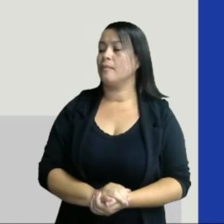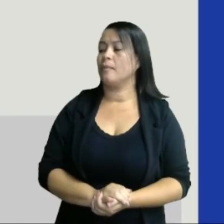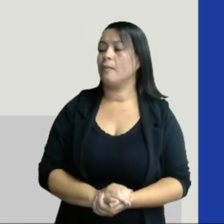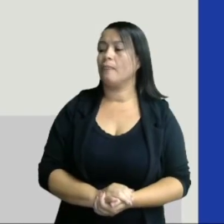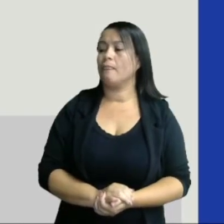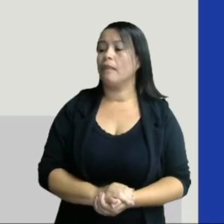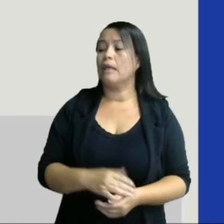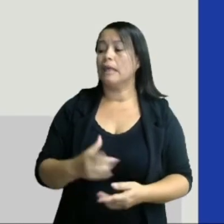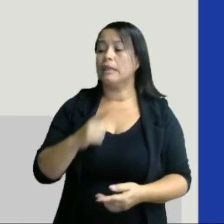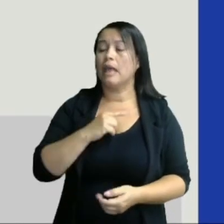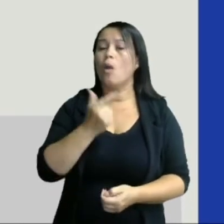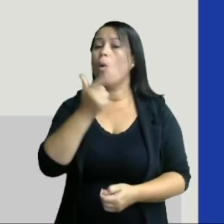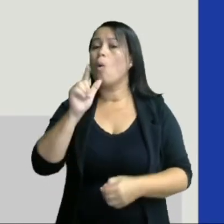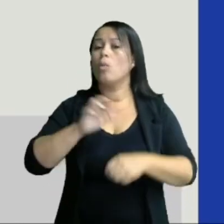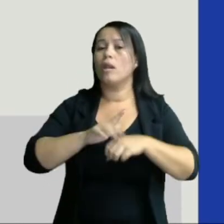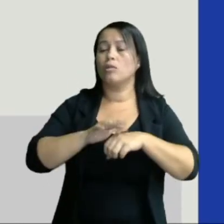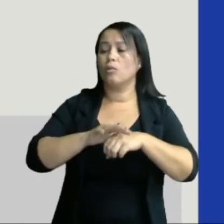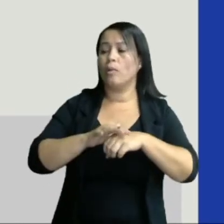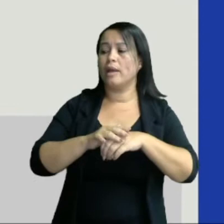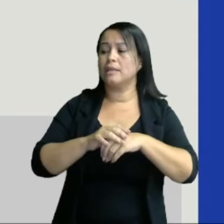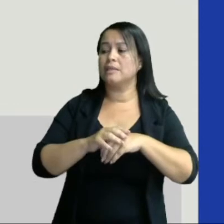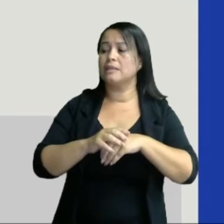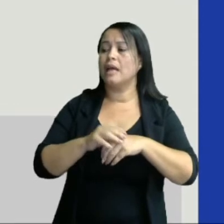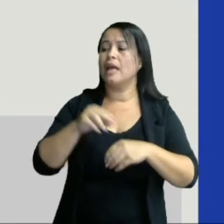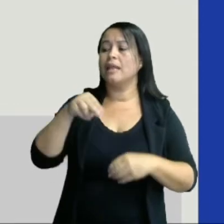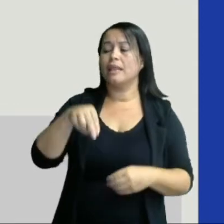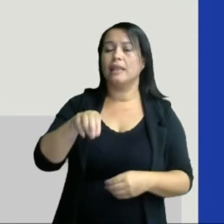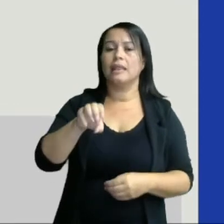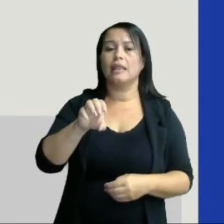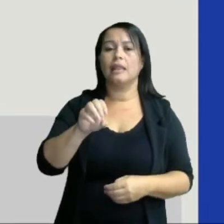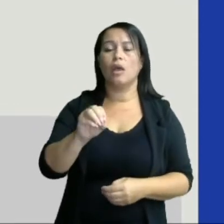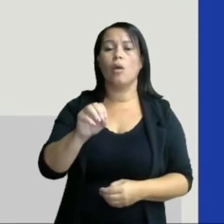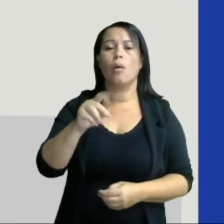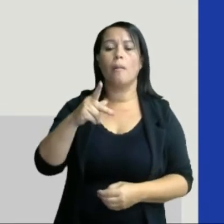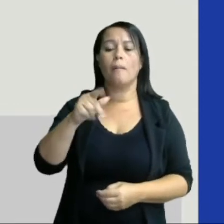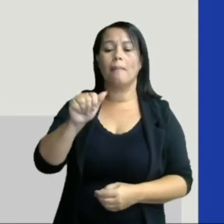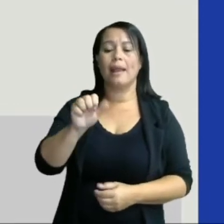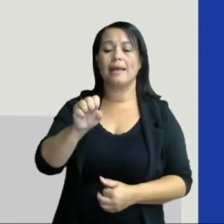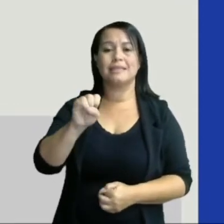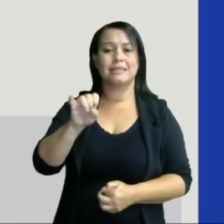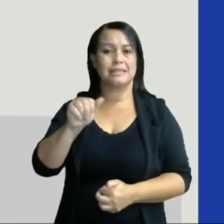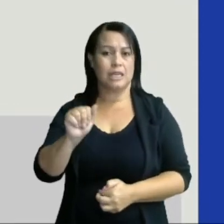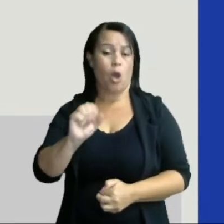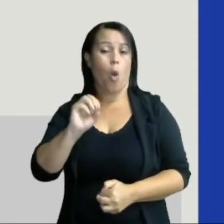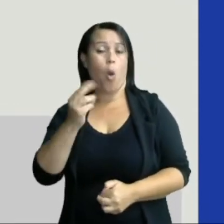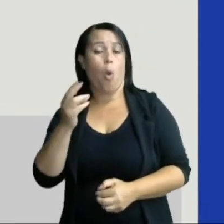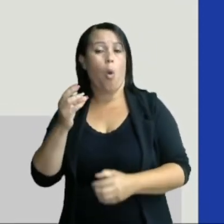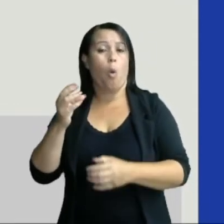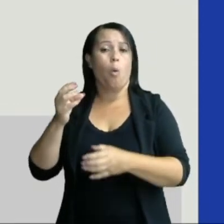Uma outra doença que temos é a neoplasia, ou um tumor cerebral.